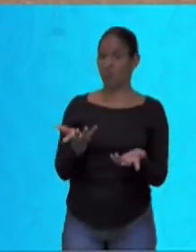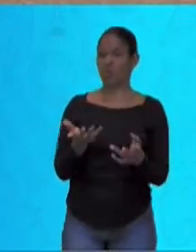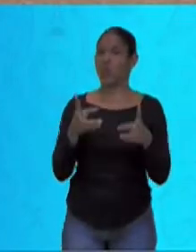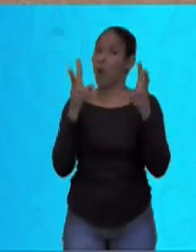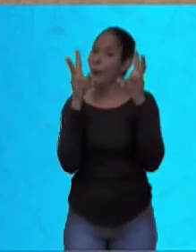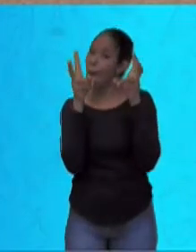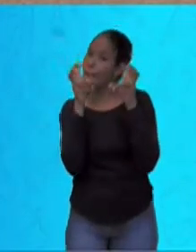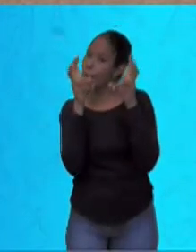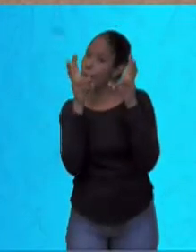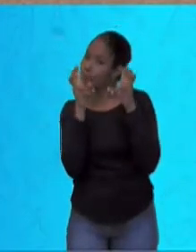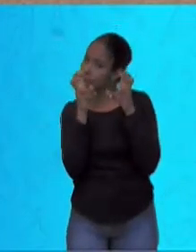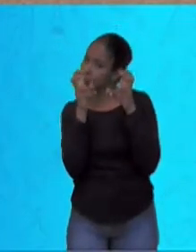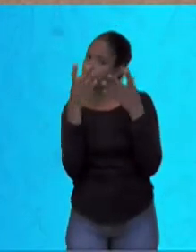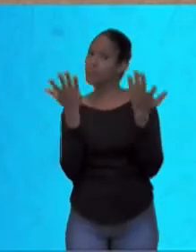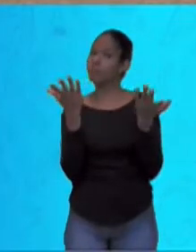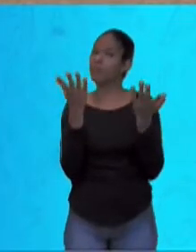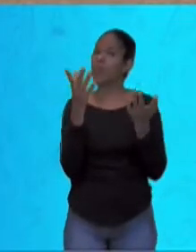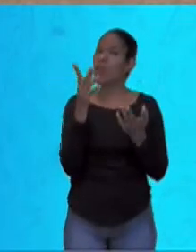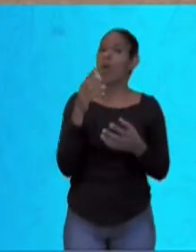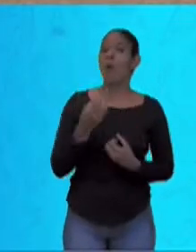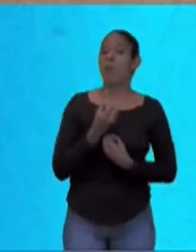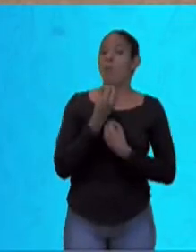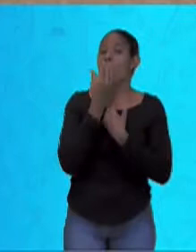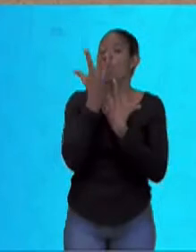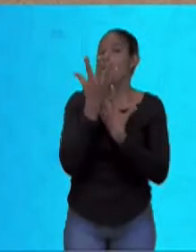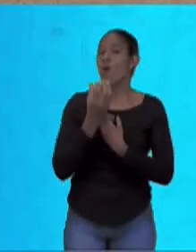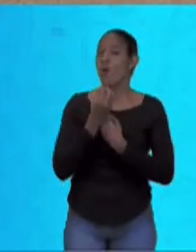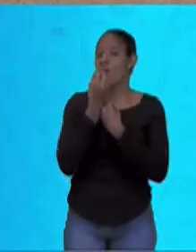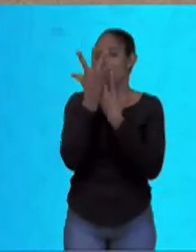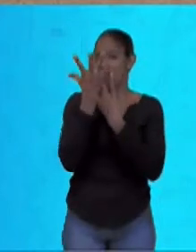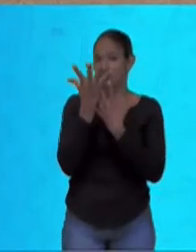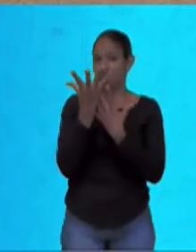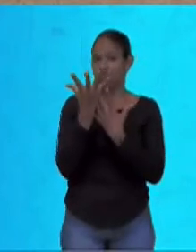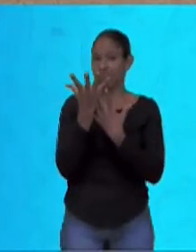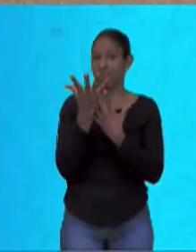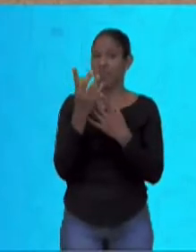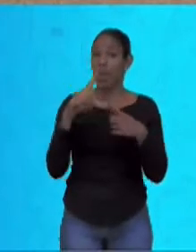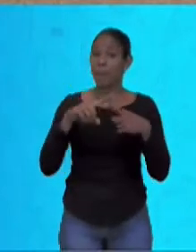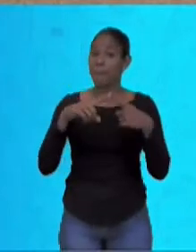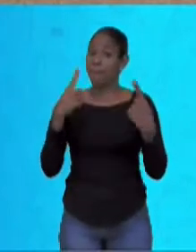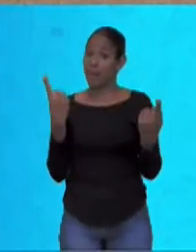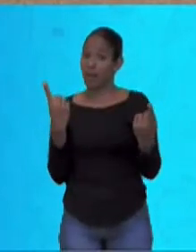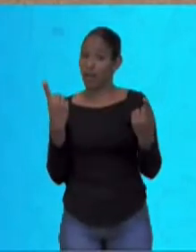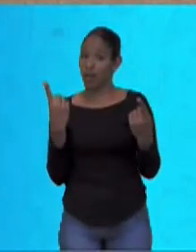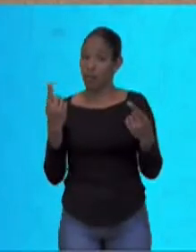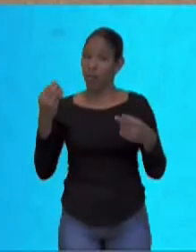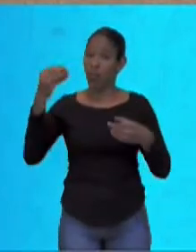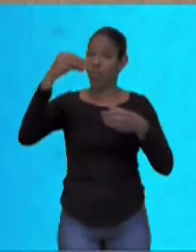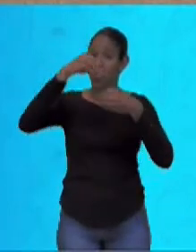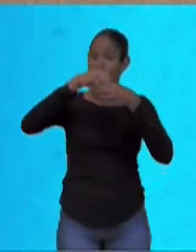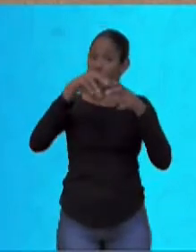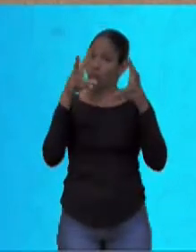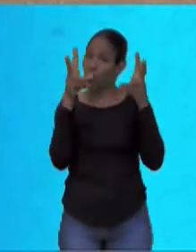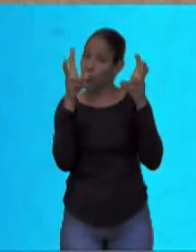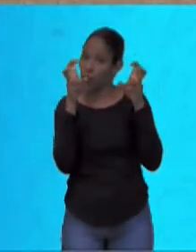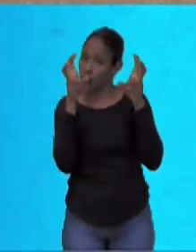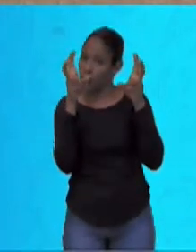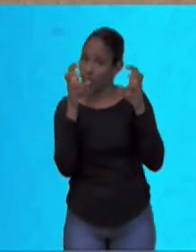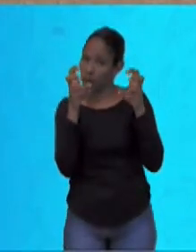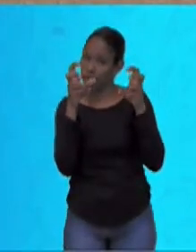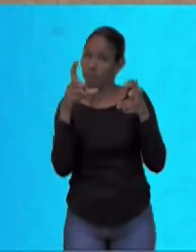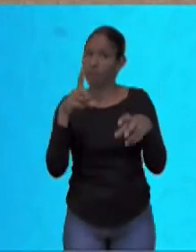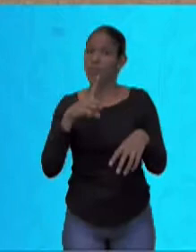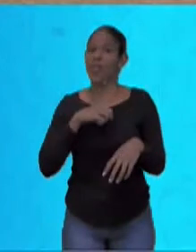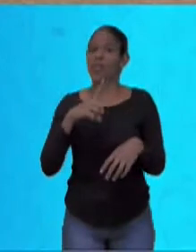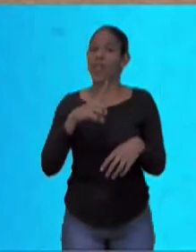tema será poema. Sim, mas dentro do tema poema, teremos